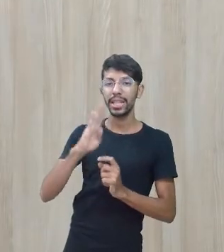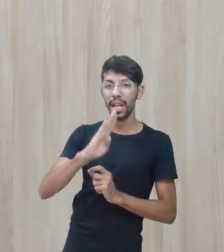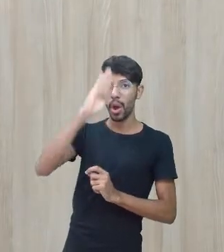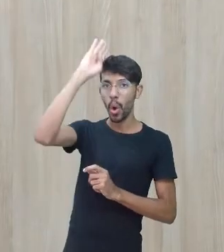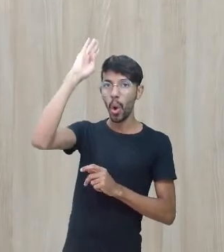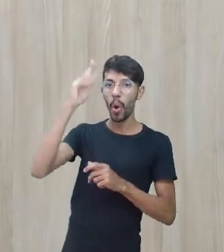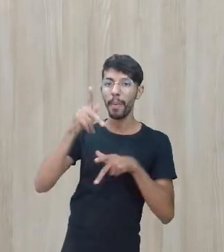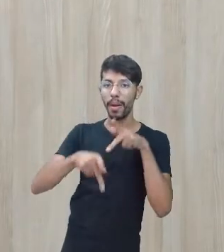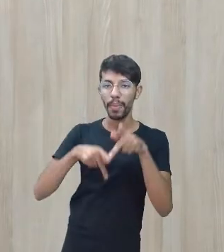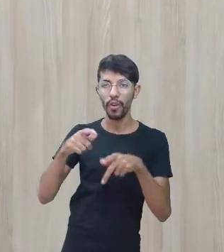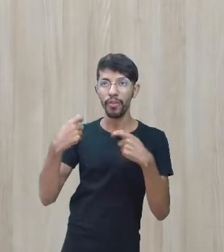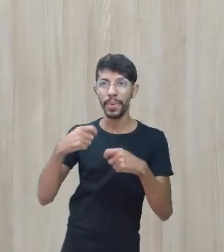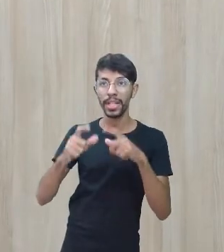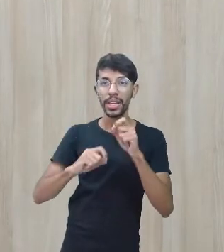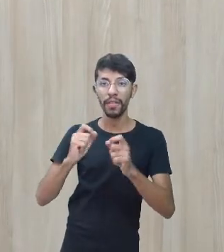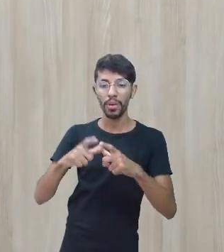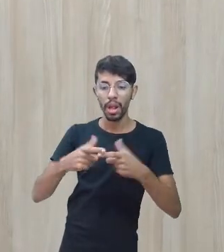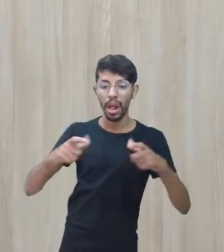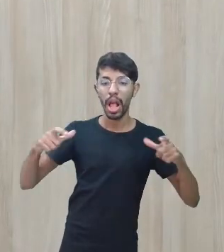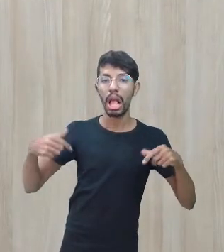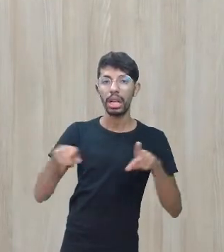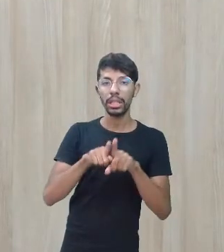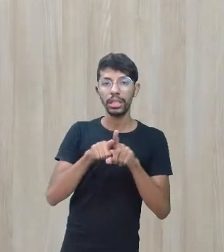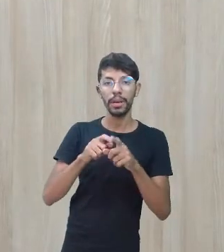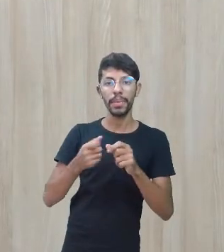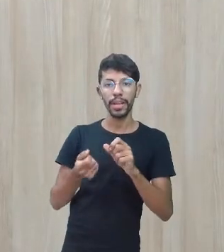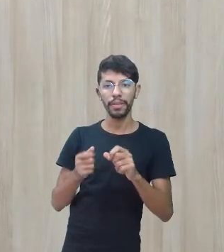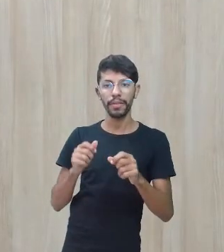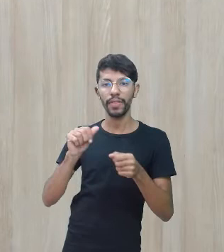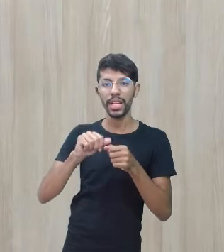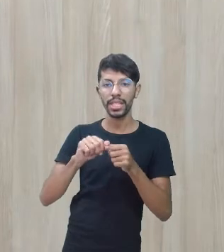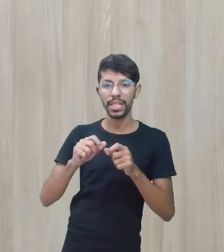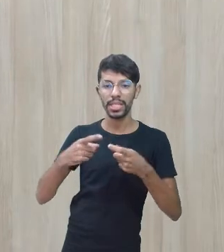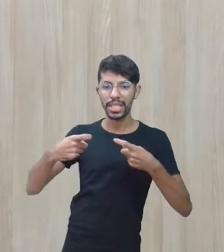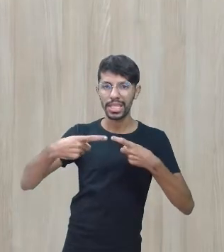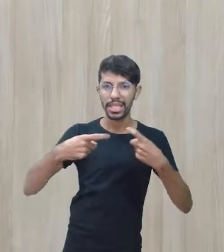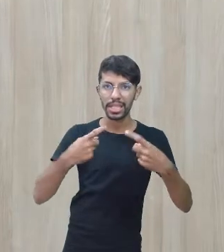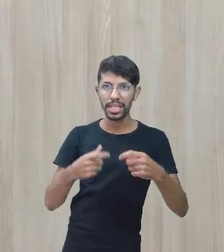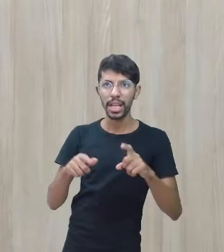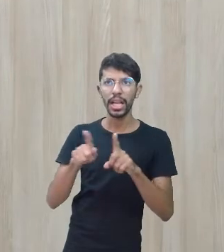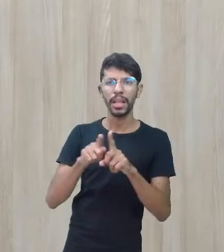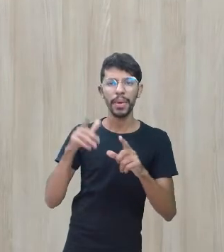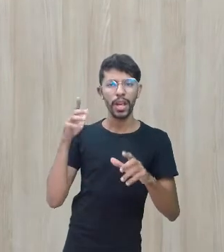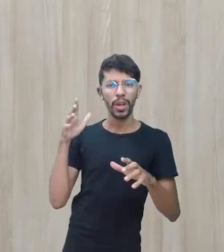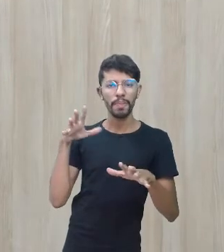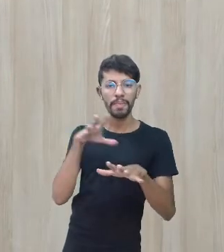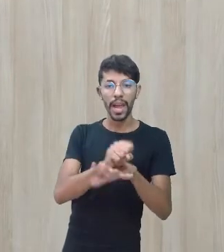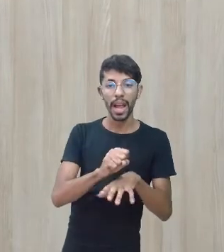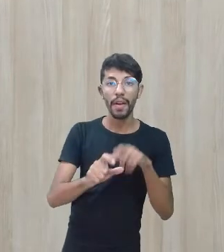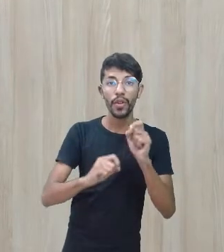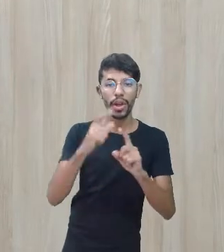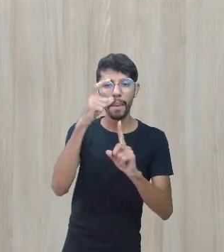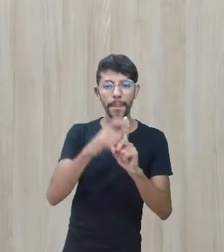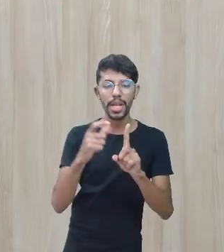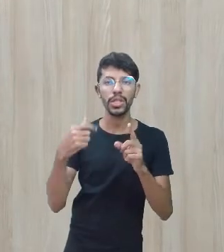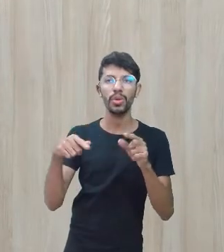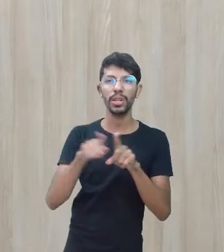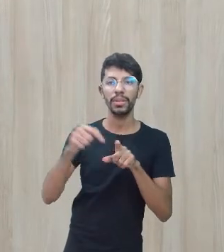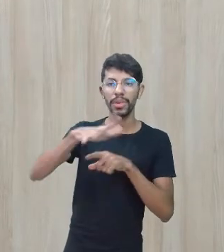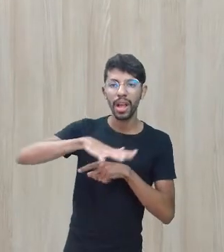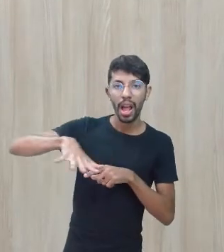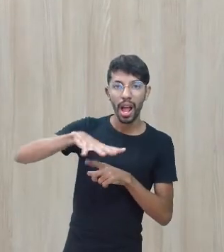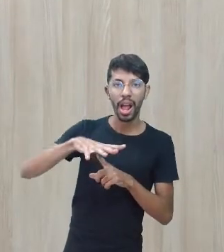essas guerras eles conquistavam os povos, escravizavam esses povos, e aí vendiam, distribuíam esses sujeitos escravizados, e aquelas